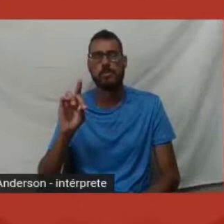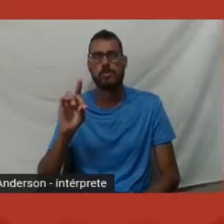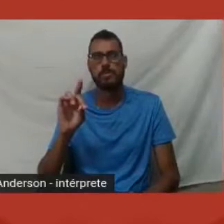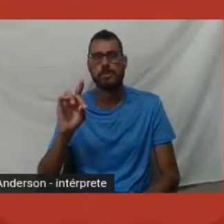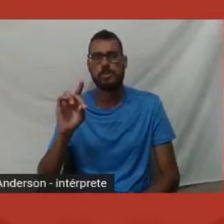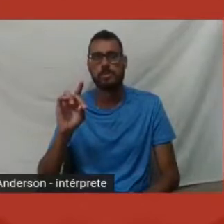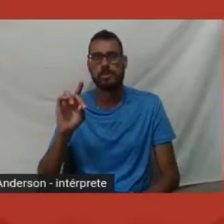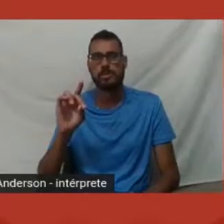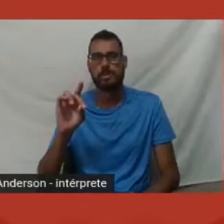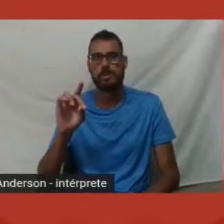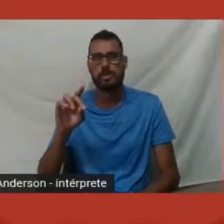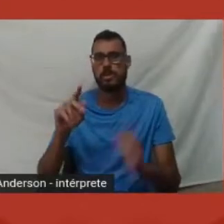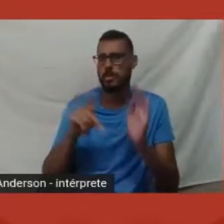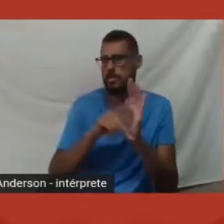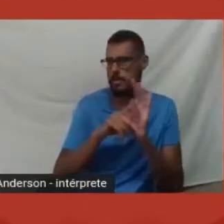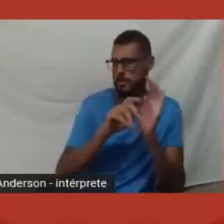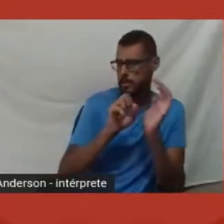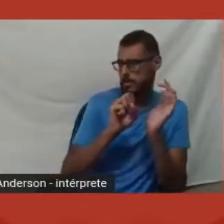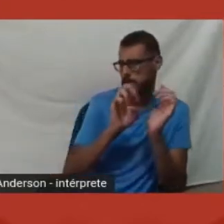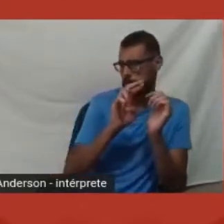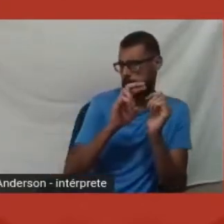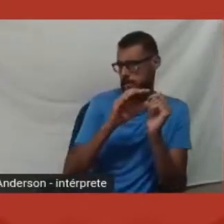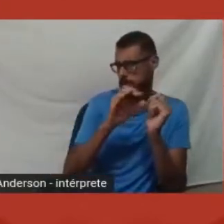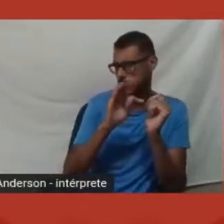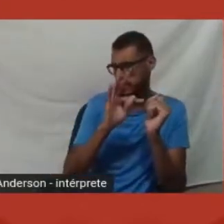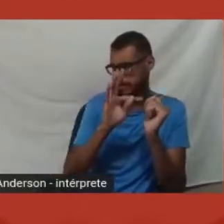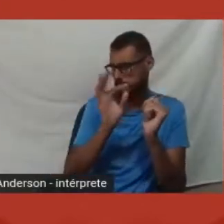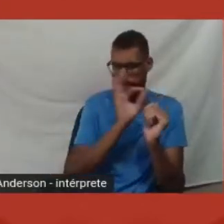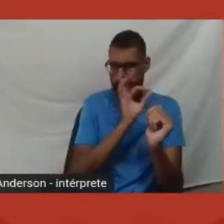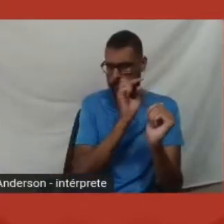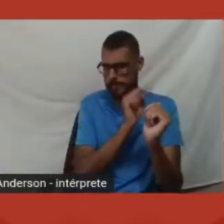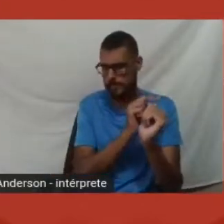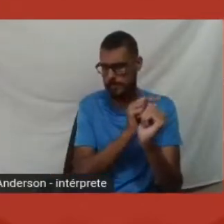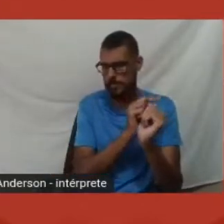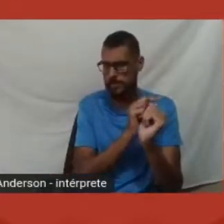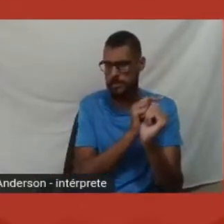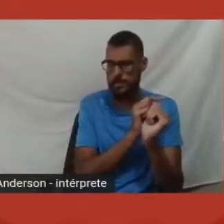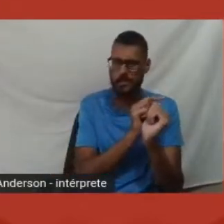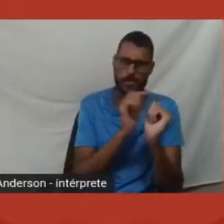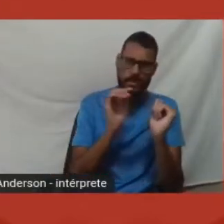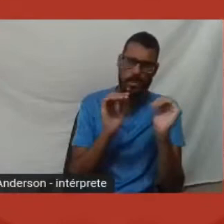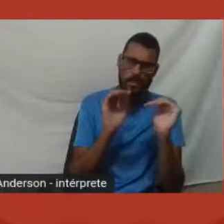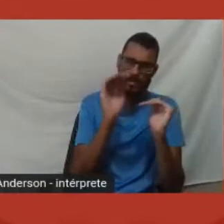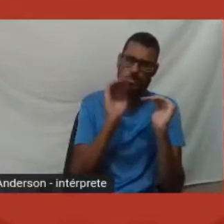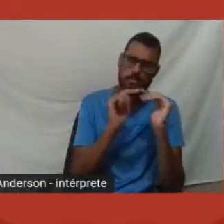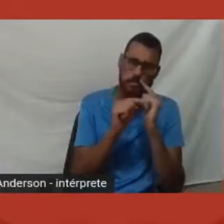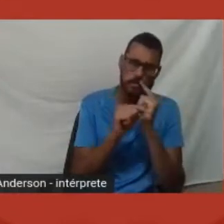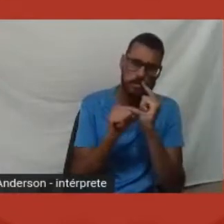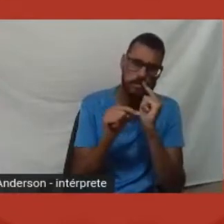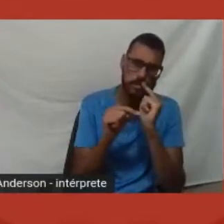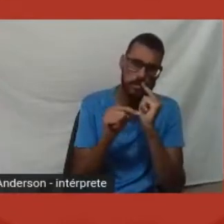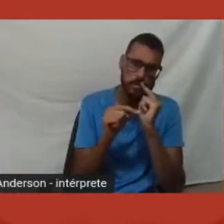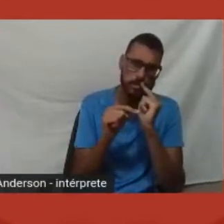Esse da CER7? Não da CER7, mas pode ser que seja... Deixa eu ver se eu...